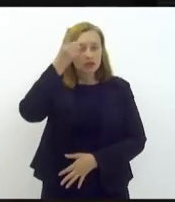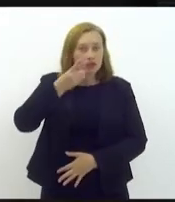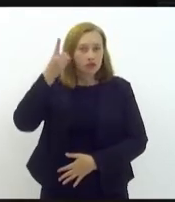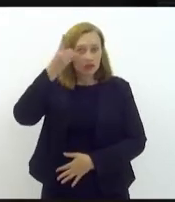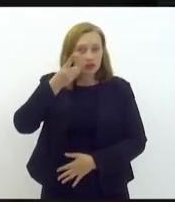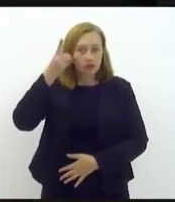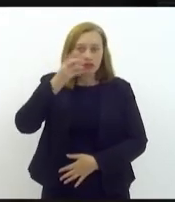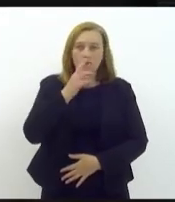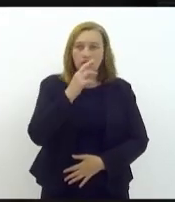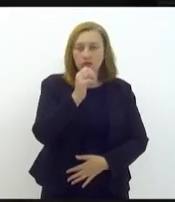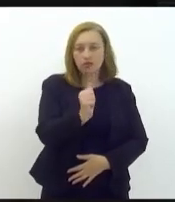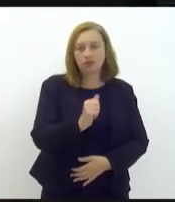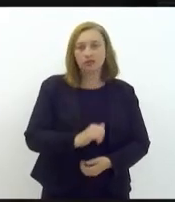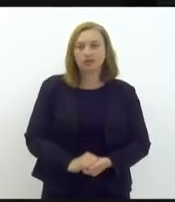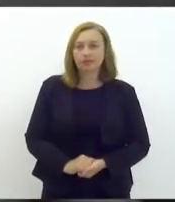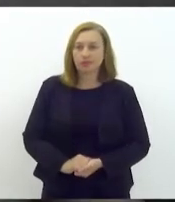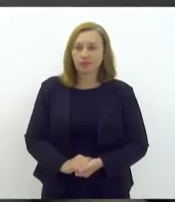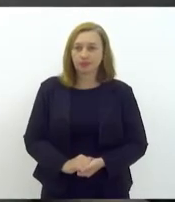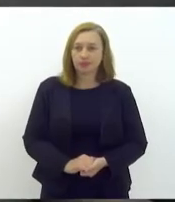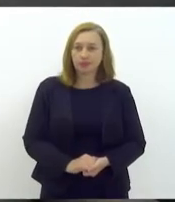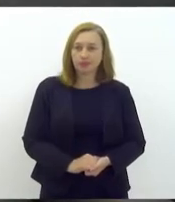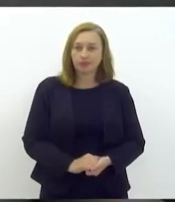Rodrigo Amorim